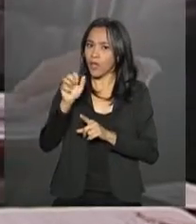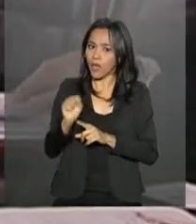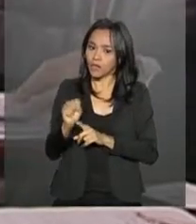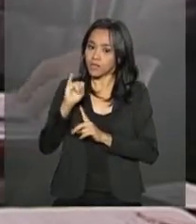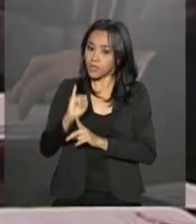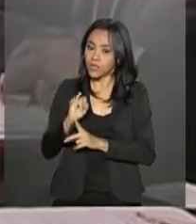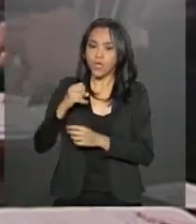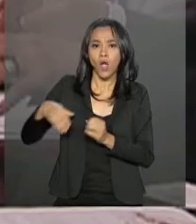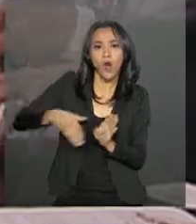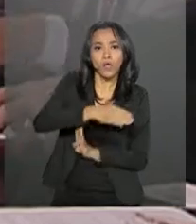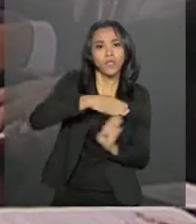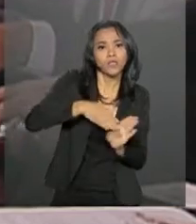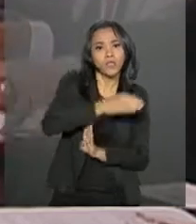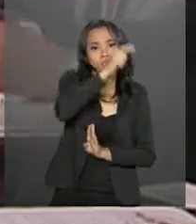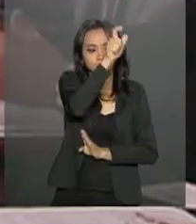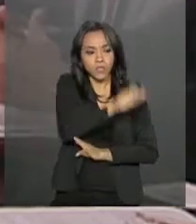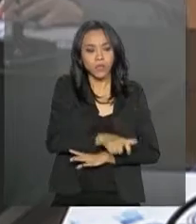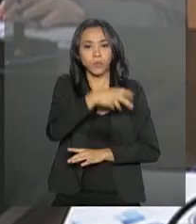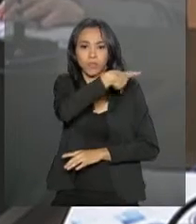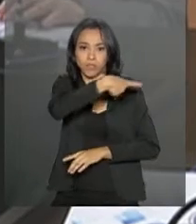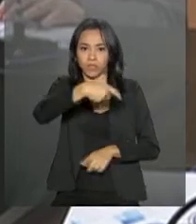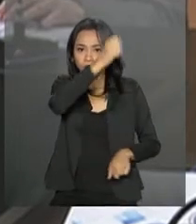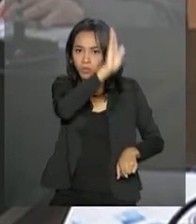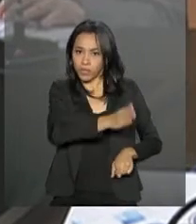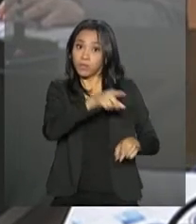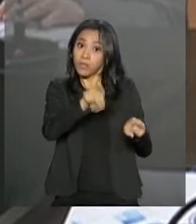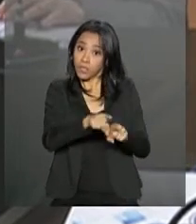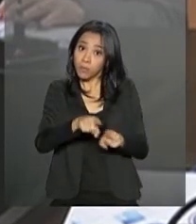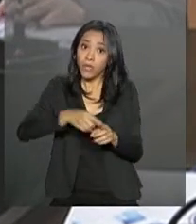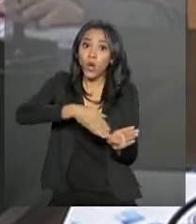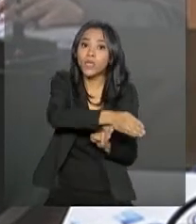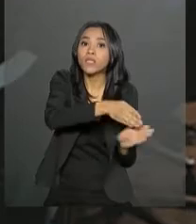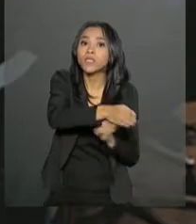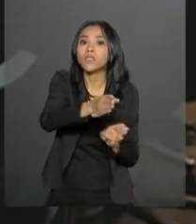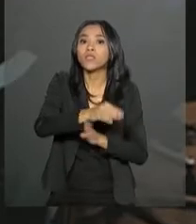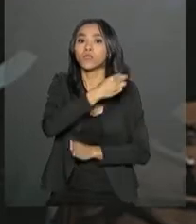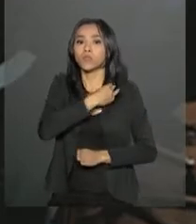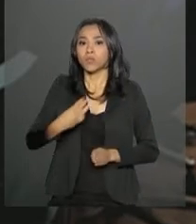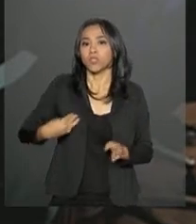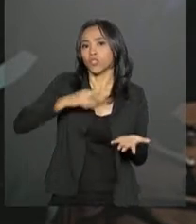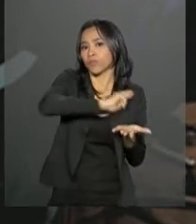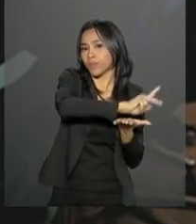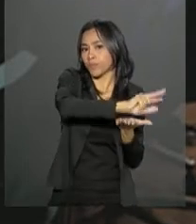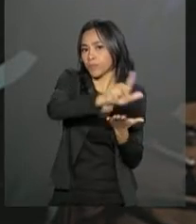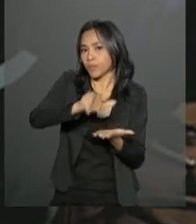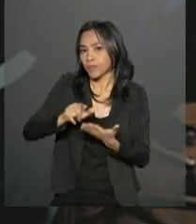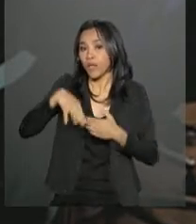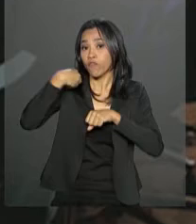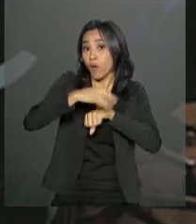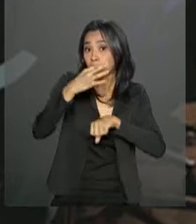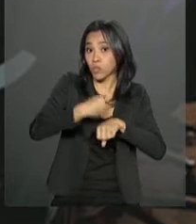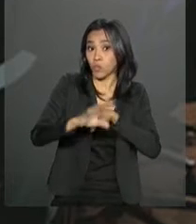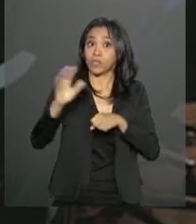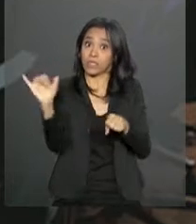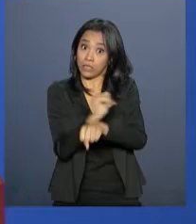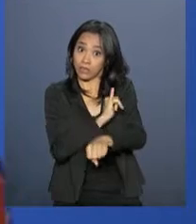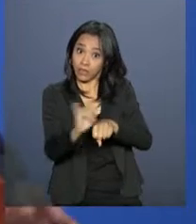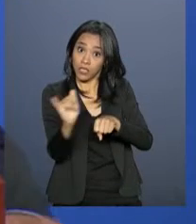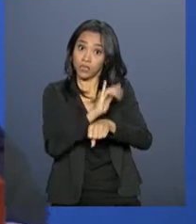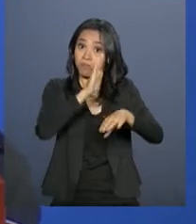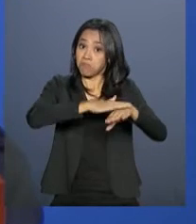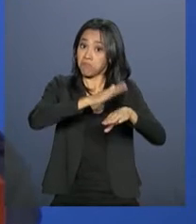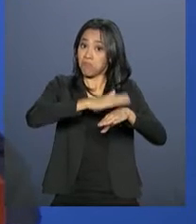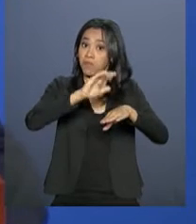república e os ministros de estado com informações estratégicas e confiáveis para tomada de decisões